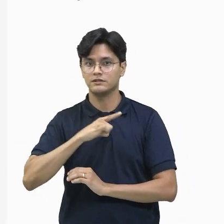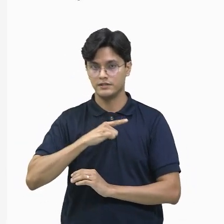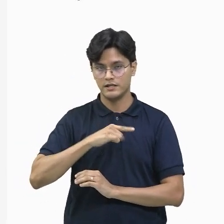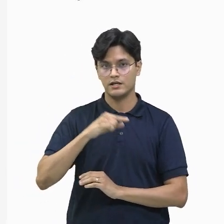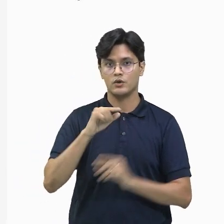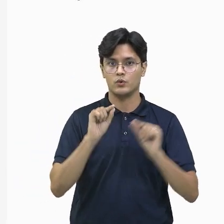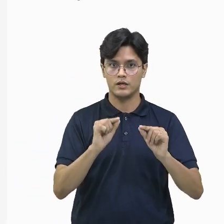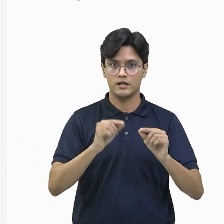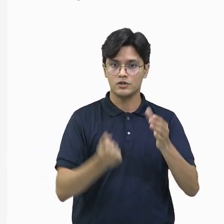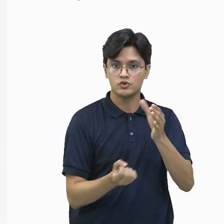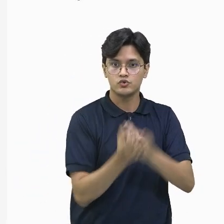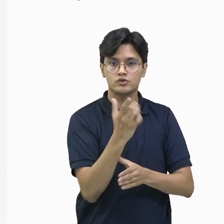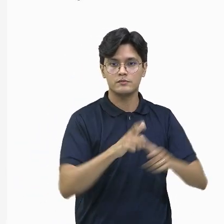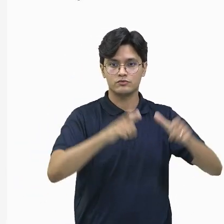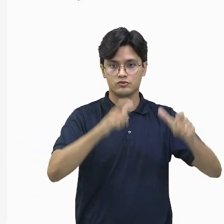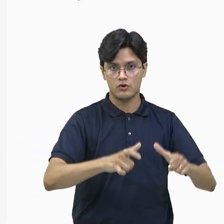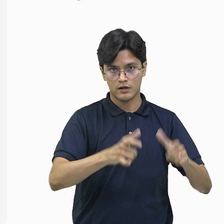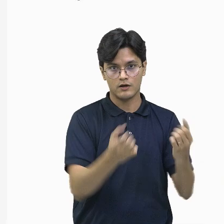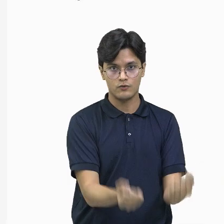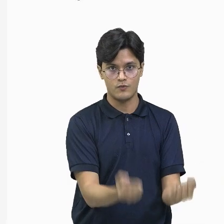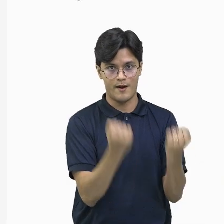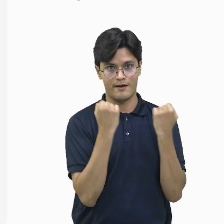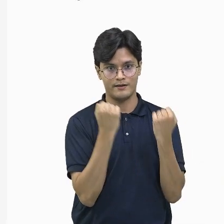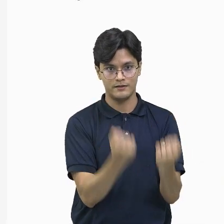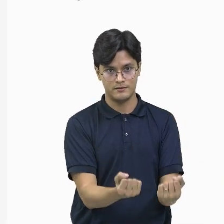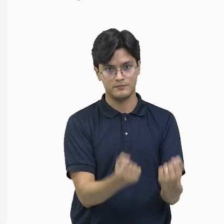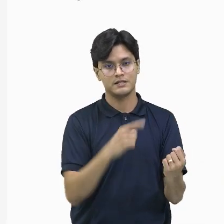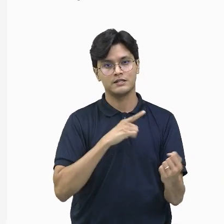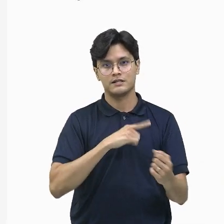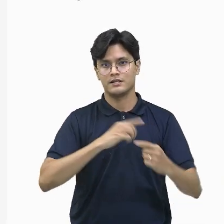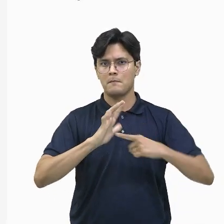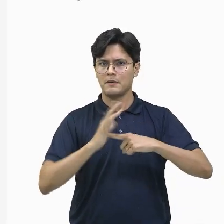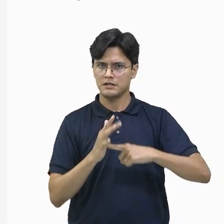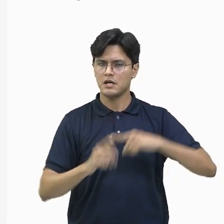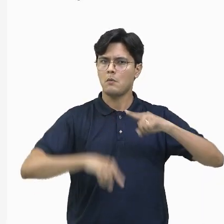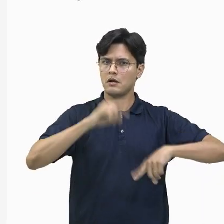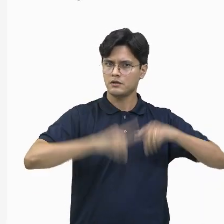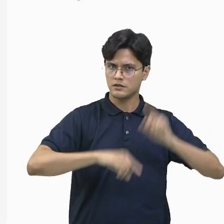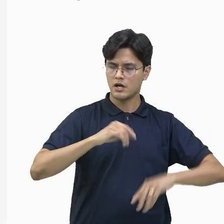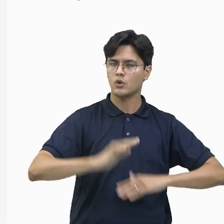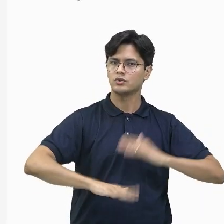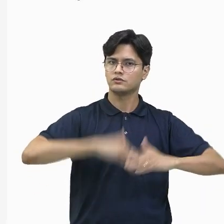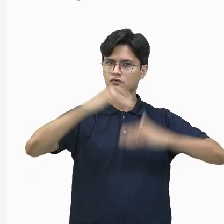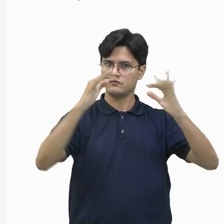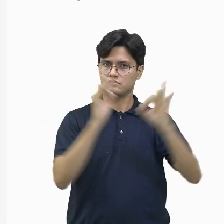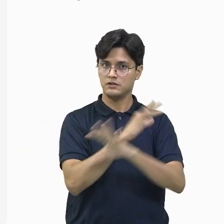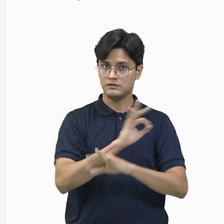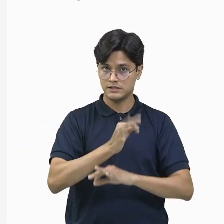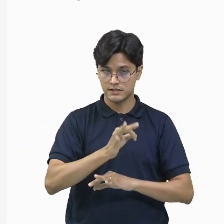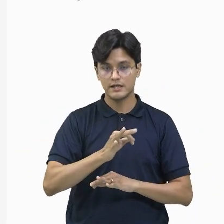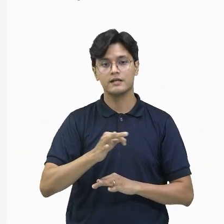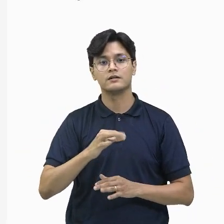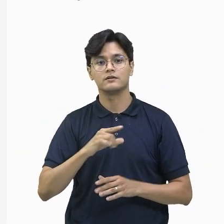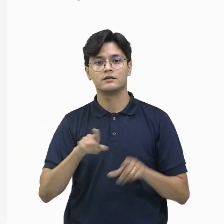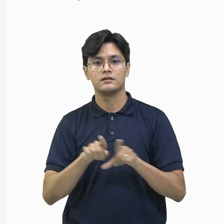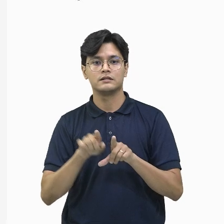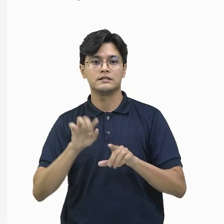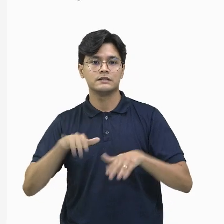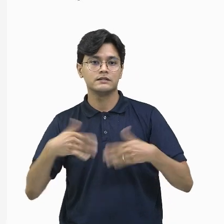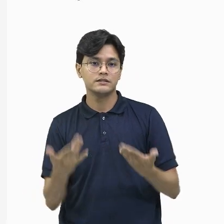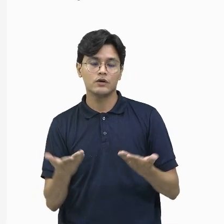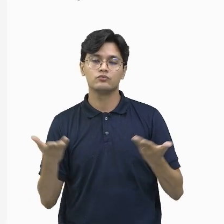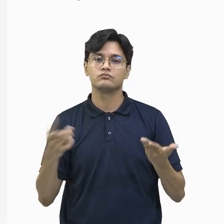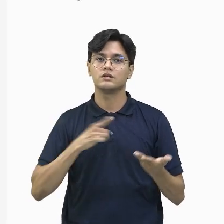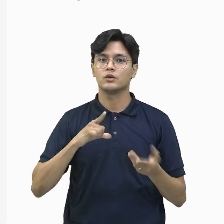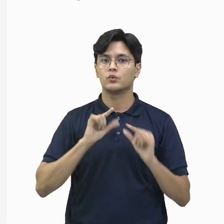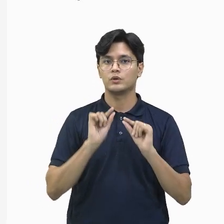equipamentos bem desenvolvidos, tornando a musculação uma das formas mais populares de treinamento físico e que